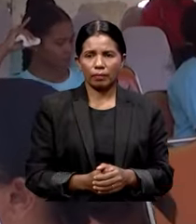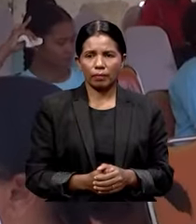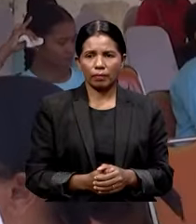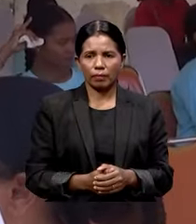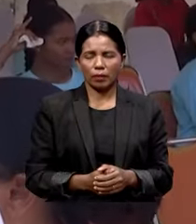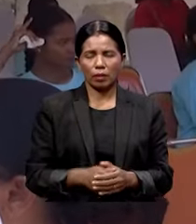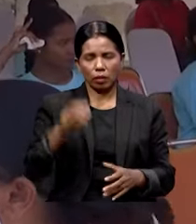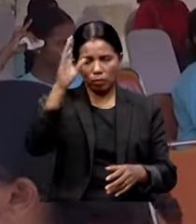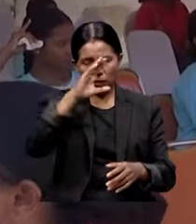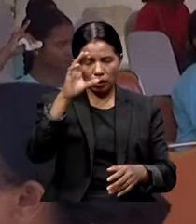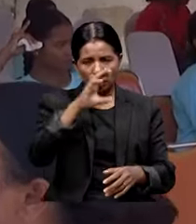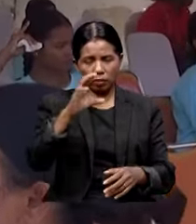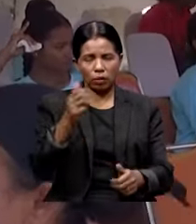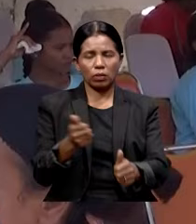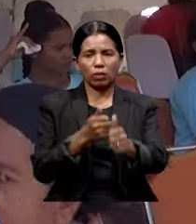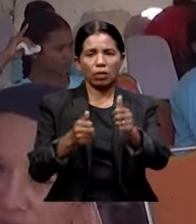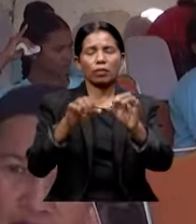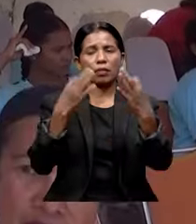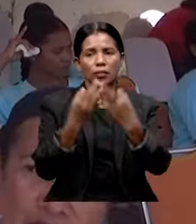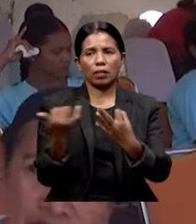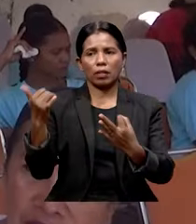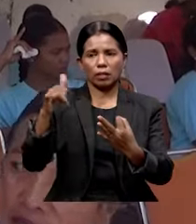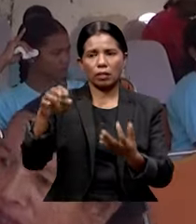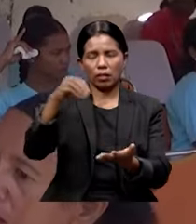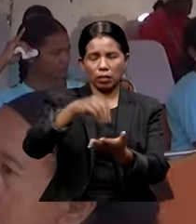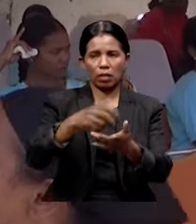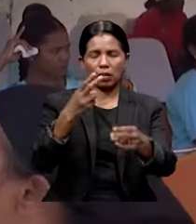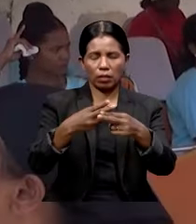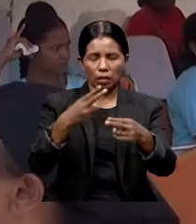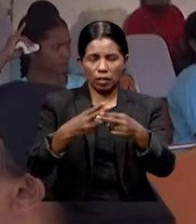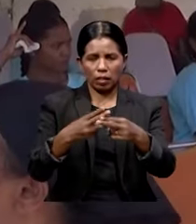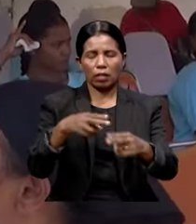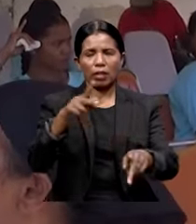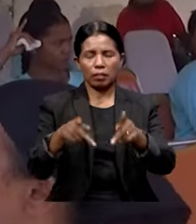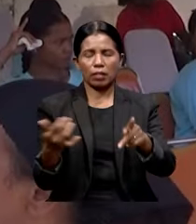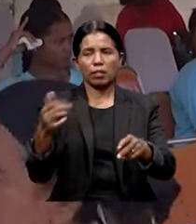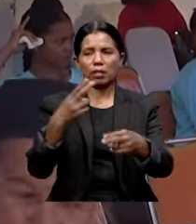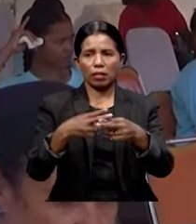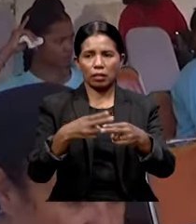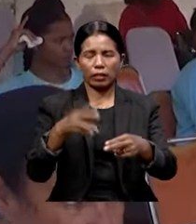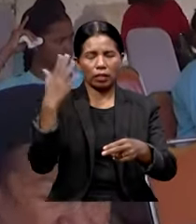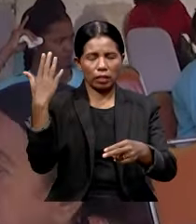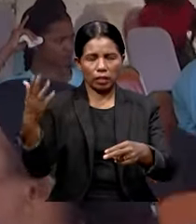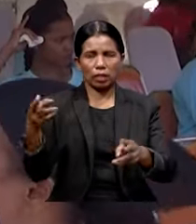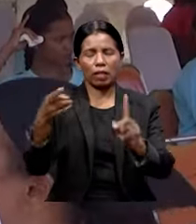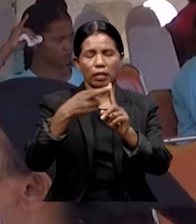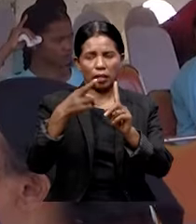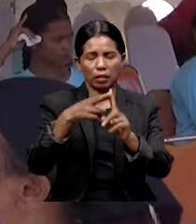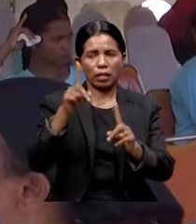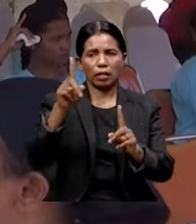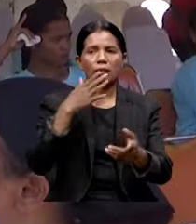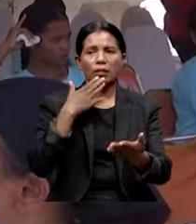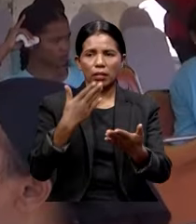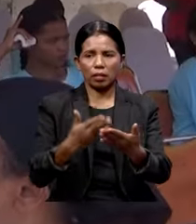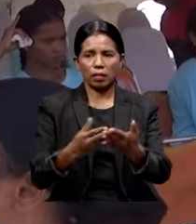buka tuir, família sira. Pode ver se rever tal nara, saudoso, sernia, e a monumento ida digno para